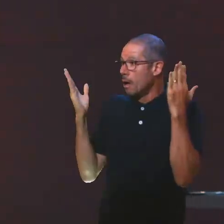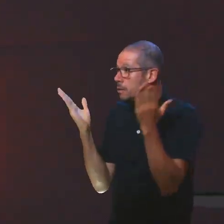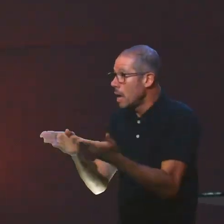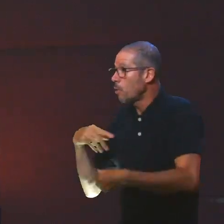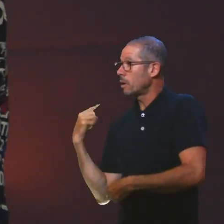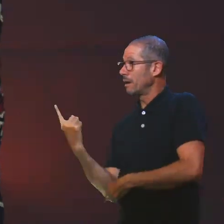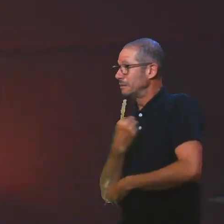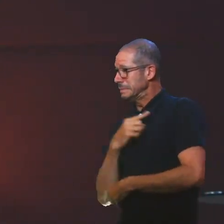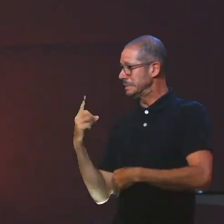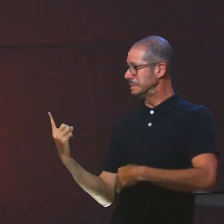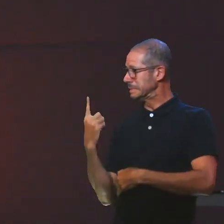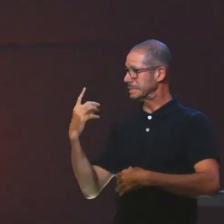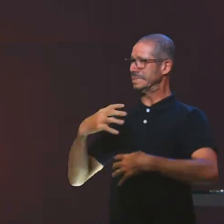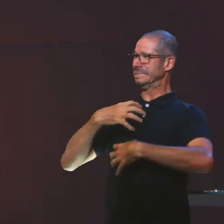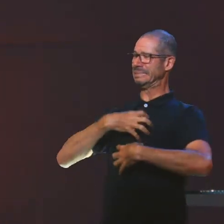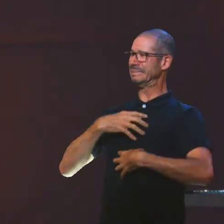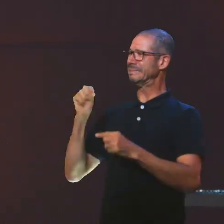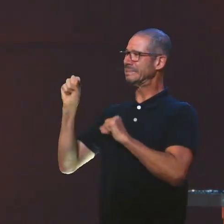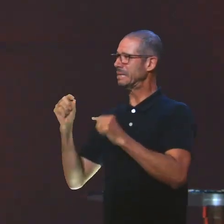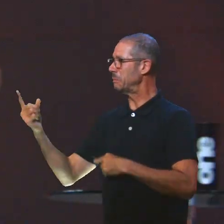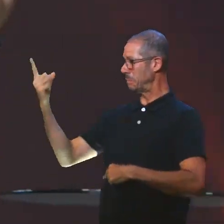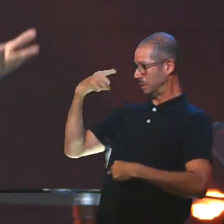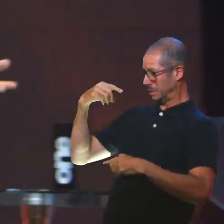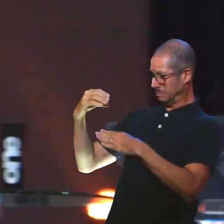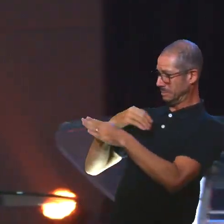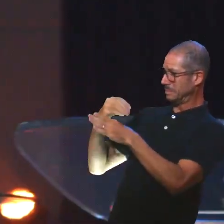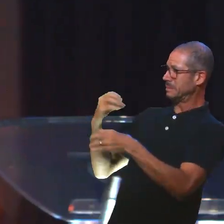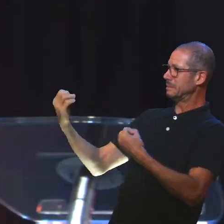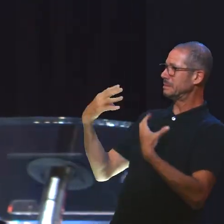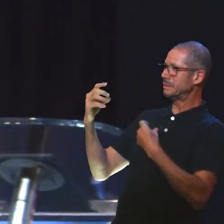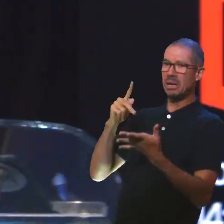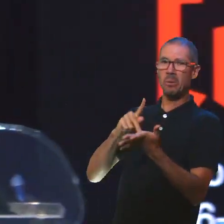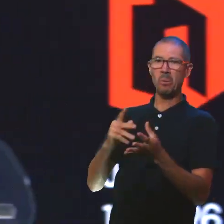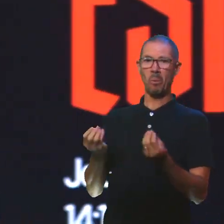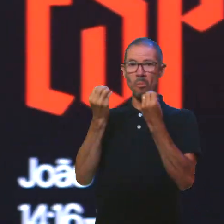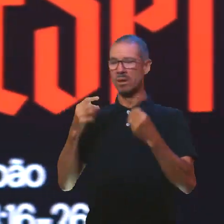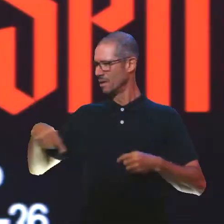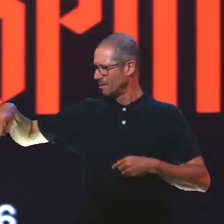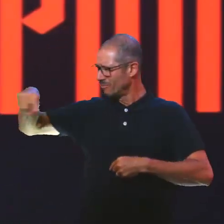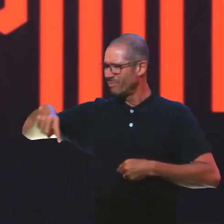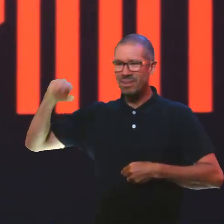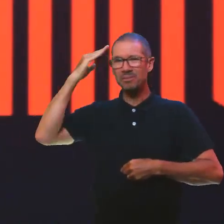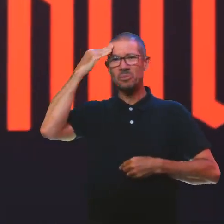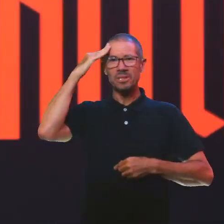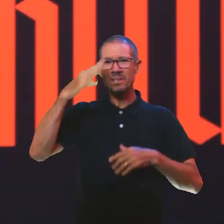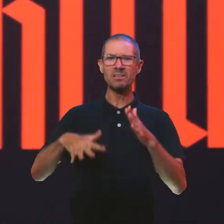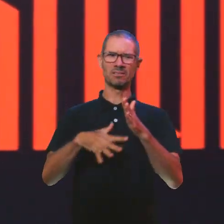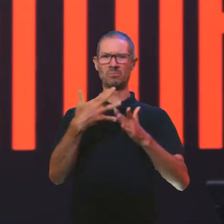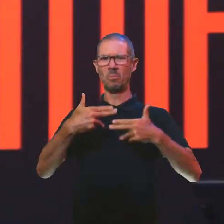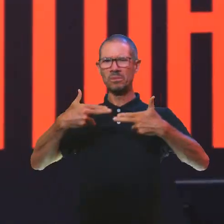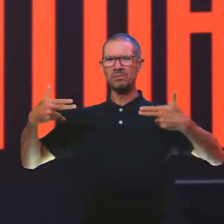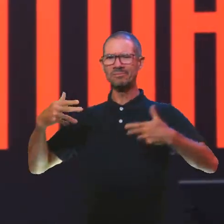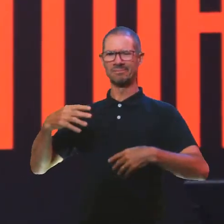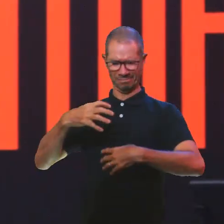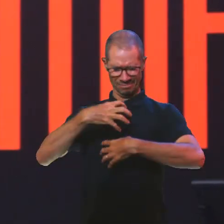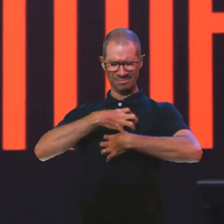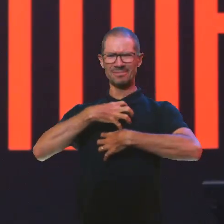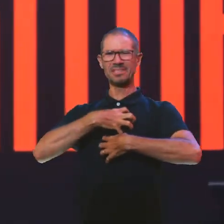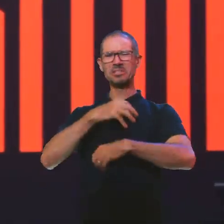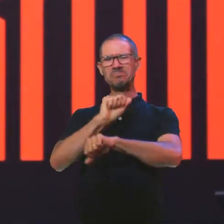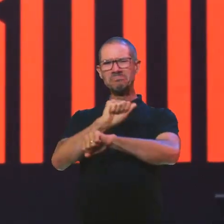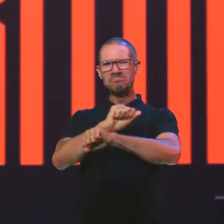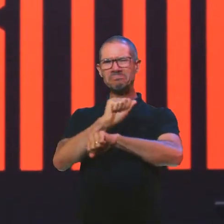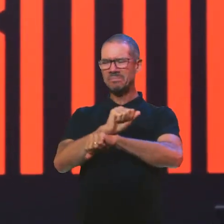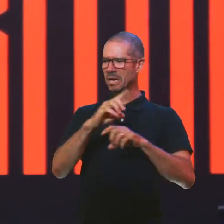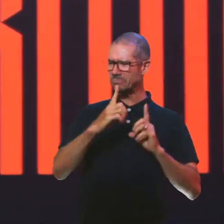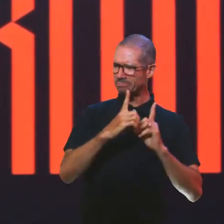estiver mais conosco? Como é que vai ser? Quem vai dar as ordens? Como é que as coisas vão acontecer de verdade? E eles não entendiam muitas das coisas, e o sentimento que pairava